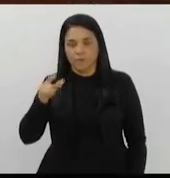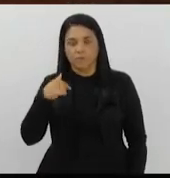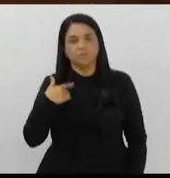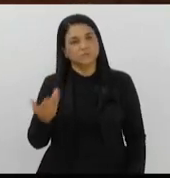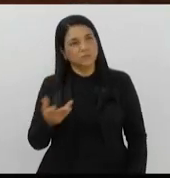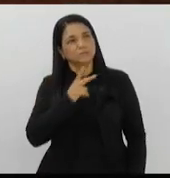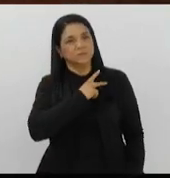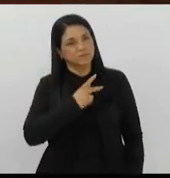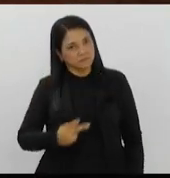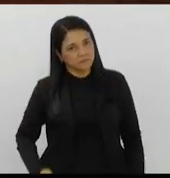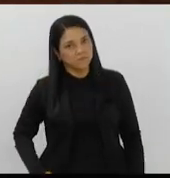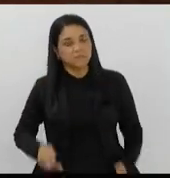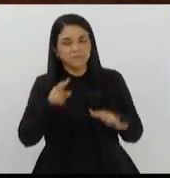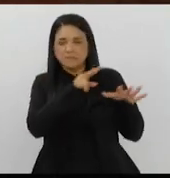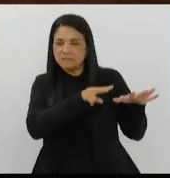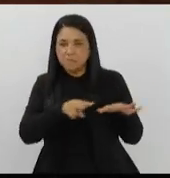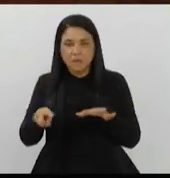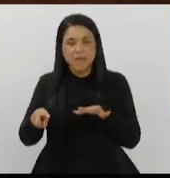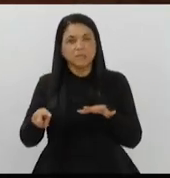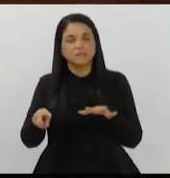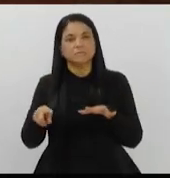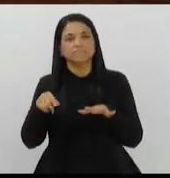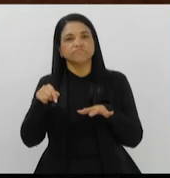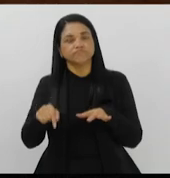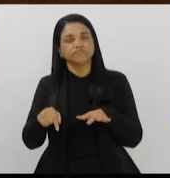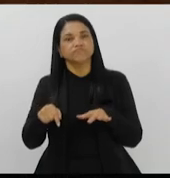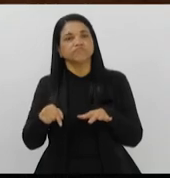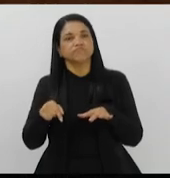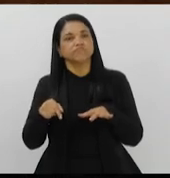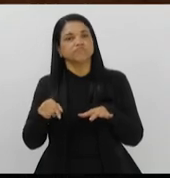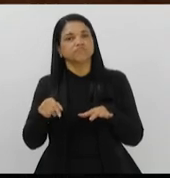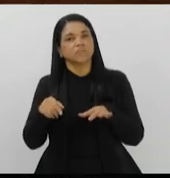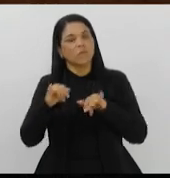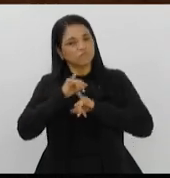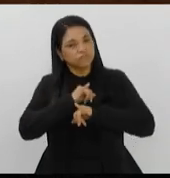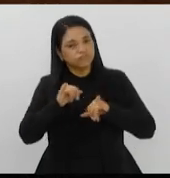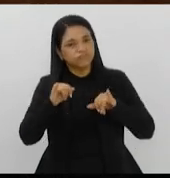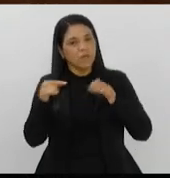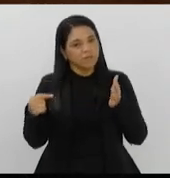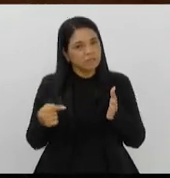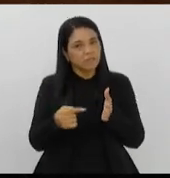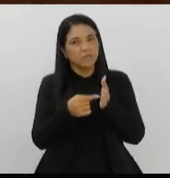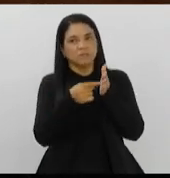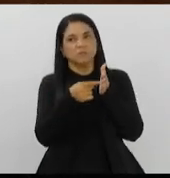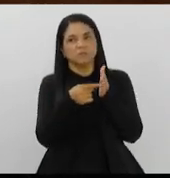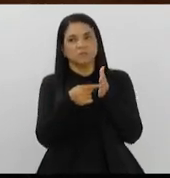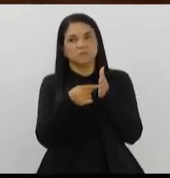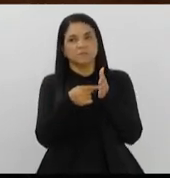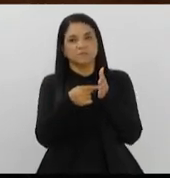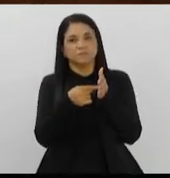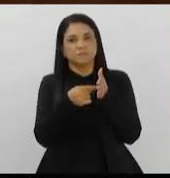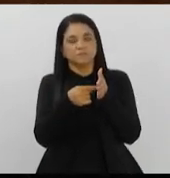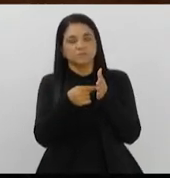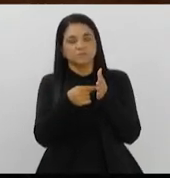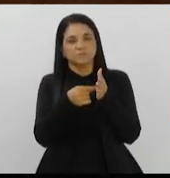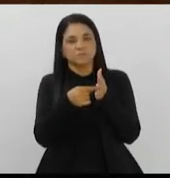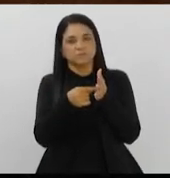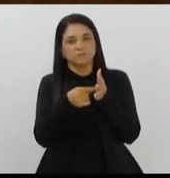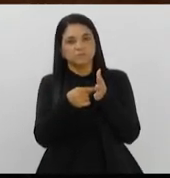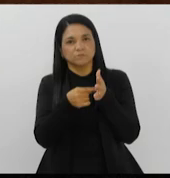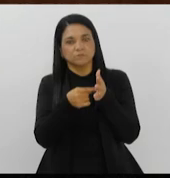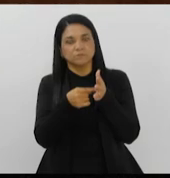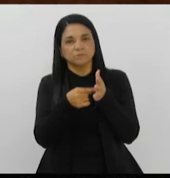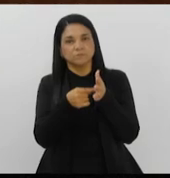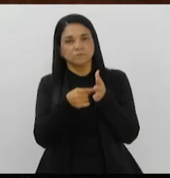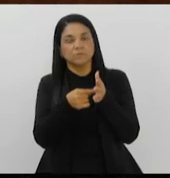semana eu trouxe para os anais dessa casa uma denúncia sobre um escárnio